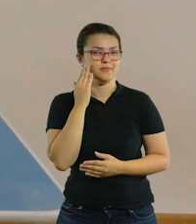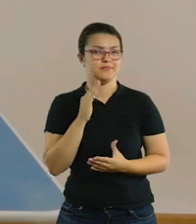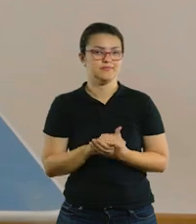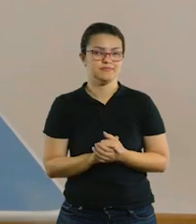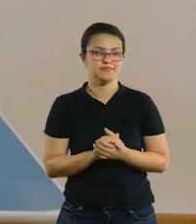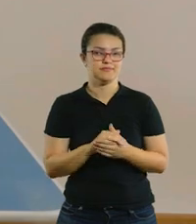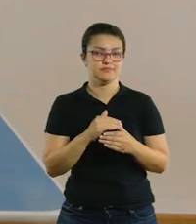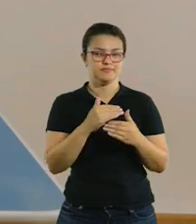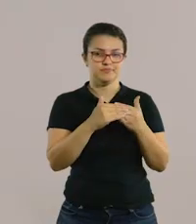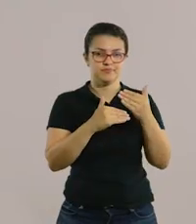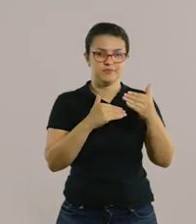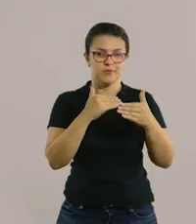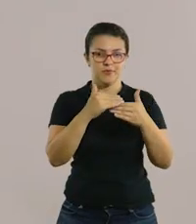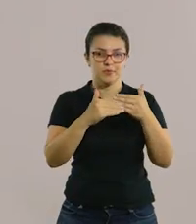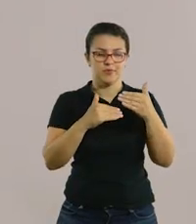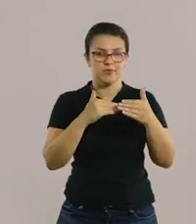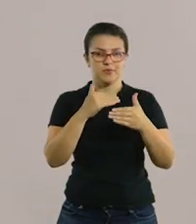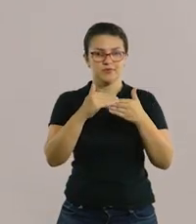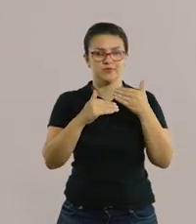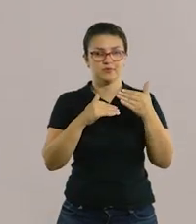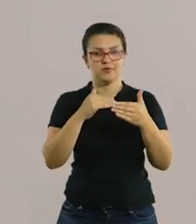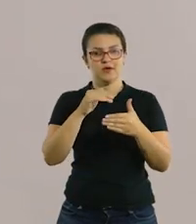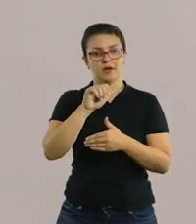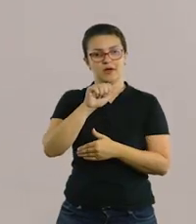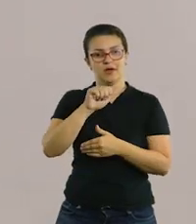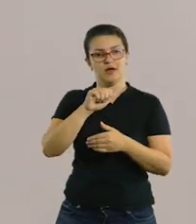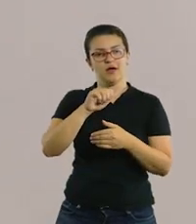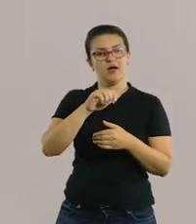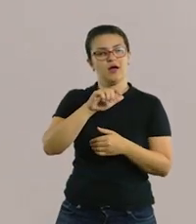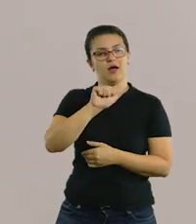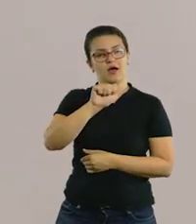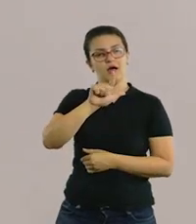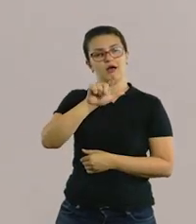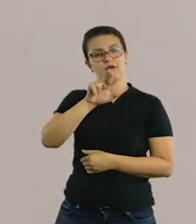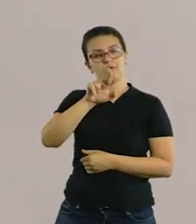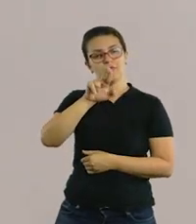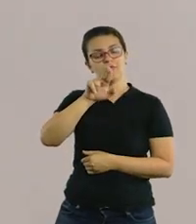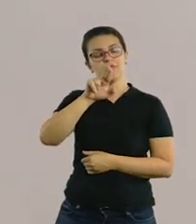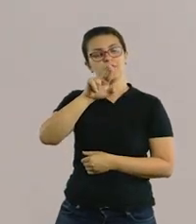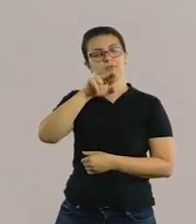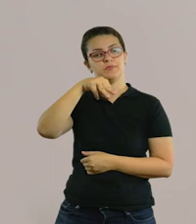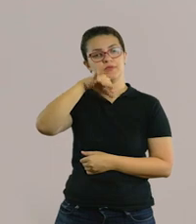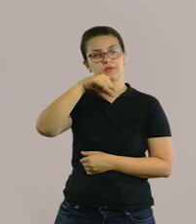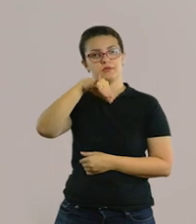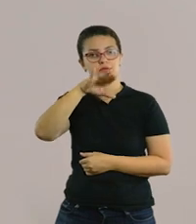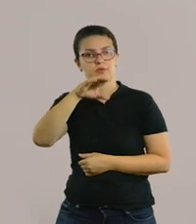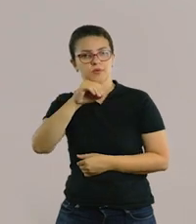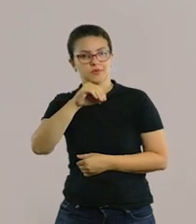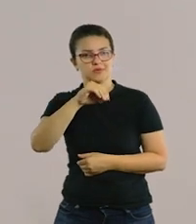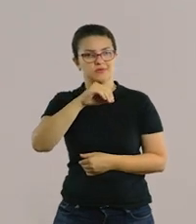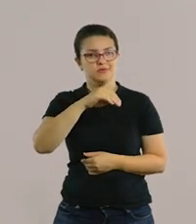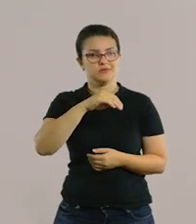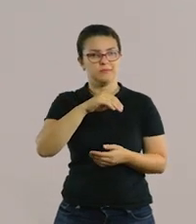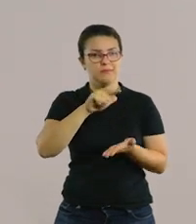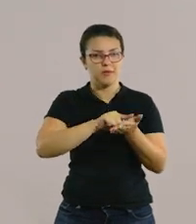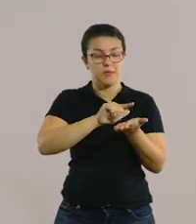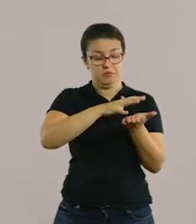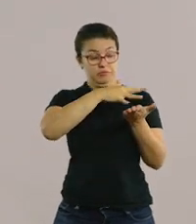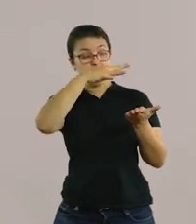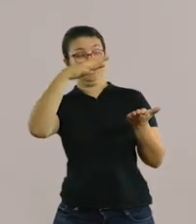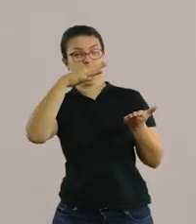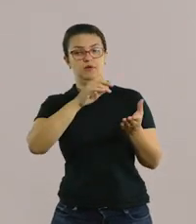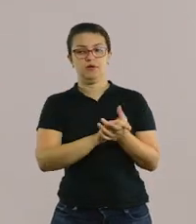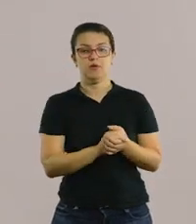papel alumínio, o rolinho de papel toalha. E como que vocês vão fazer? Vocês vão